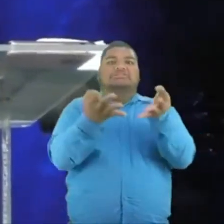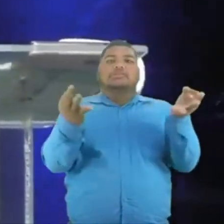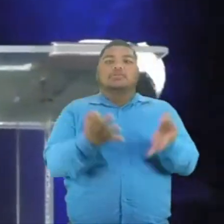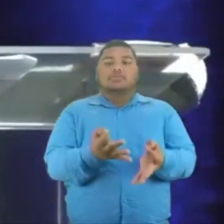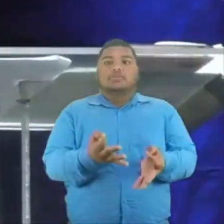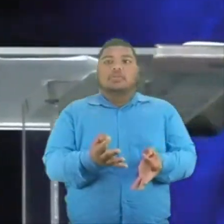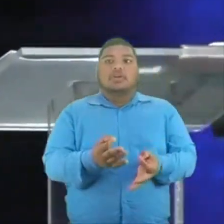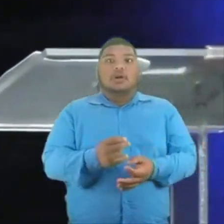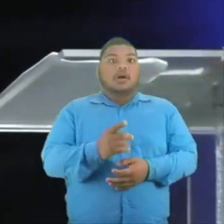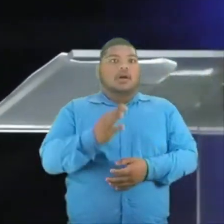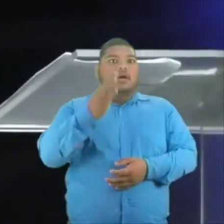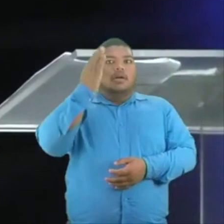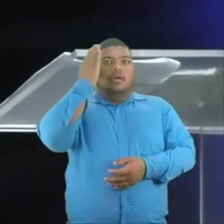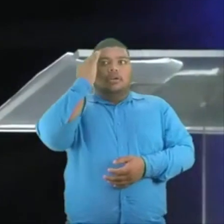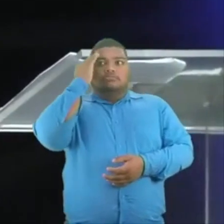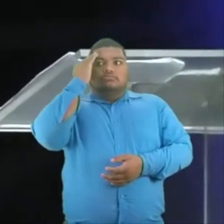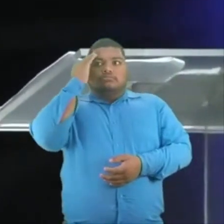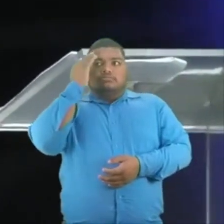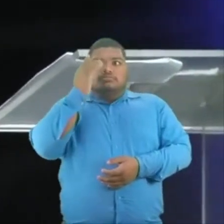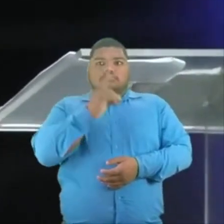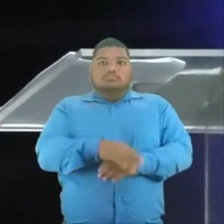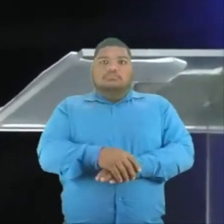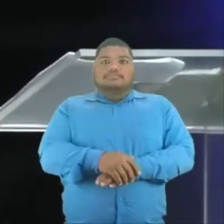amor de Deus, você está falando uma heresia.